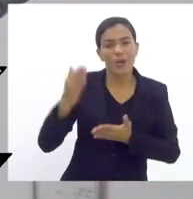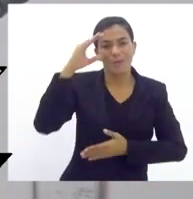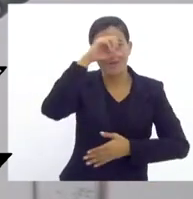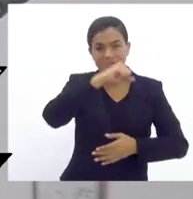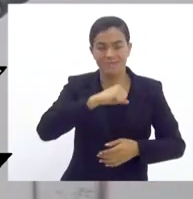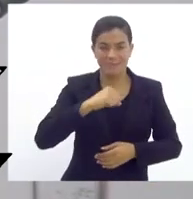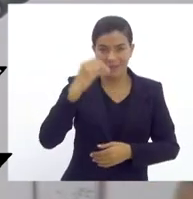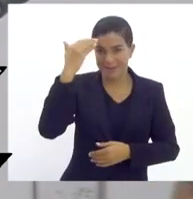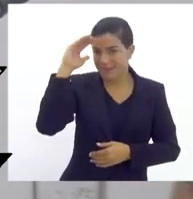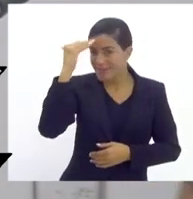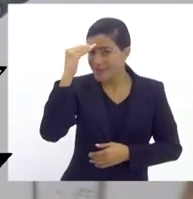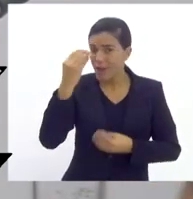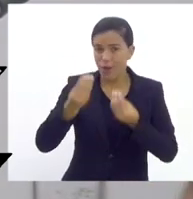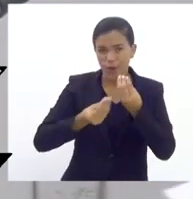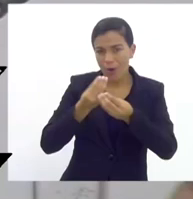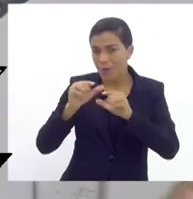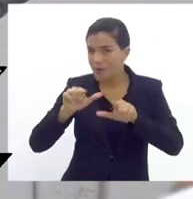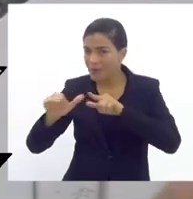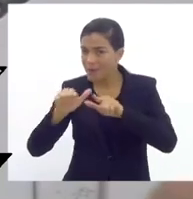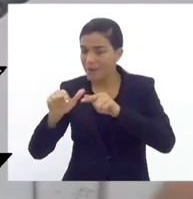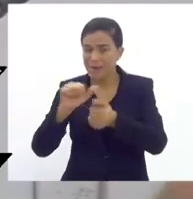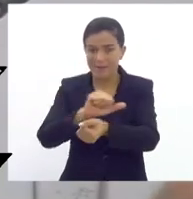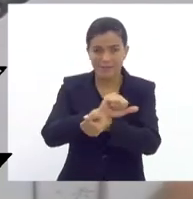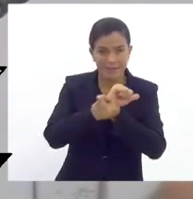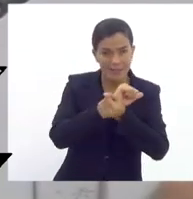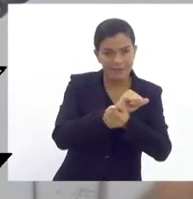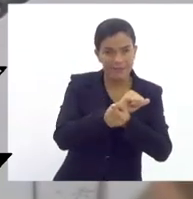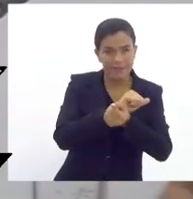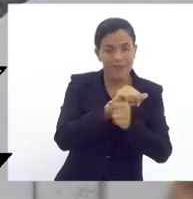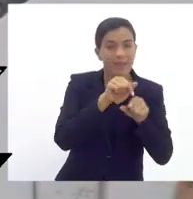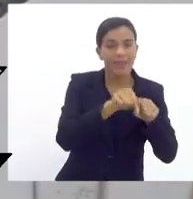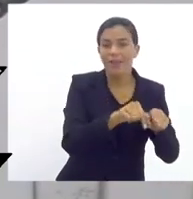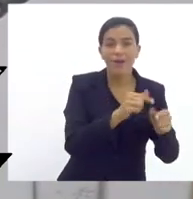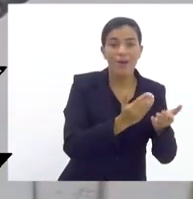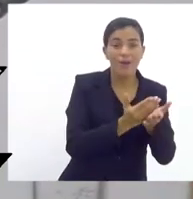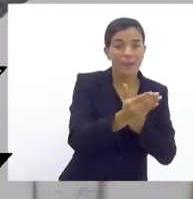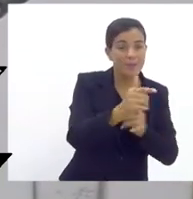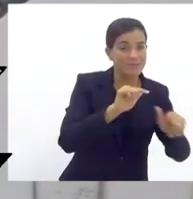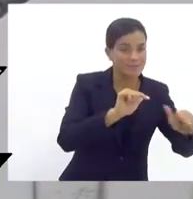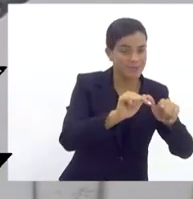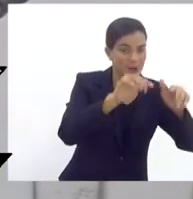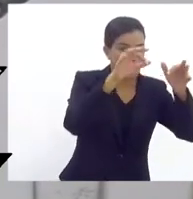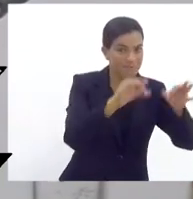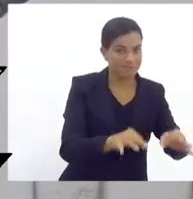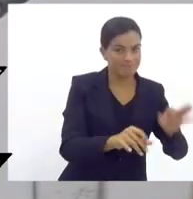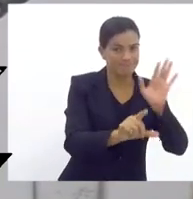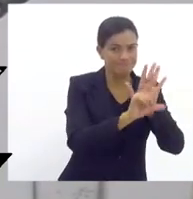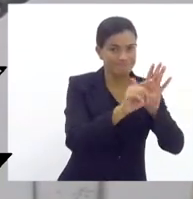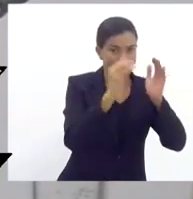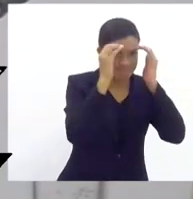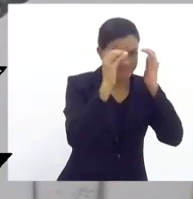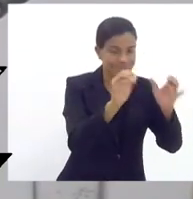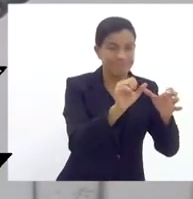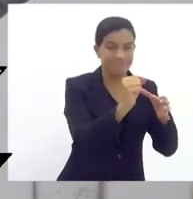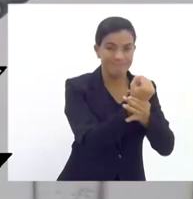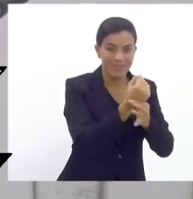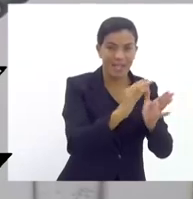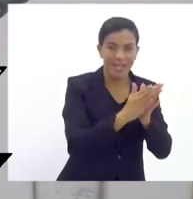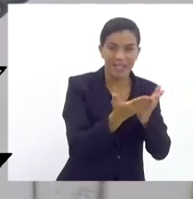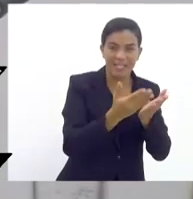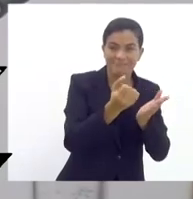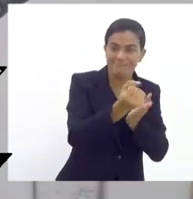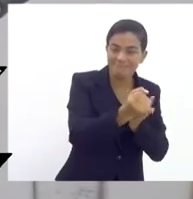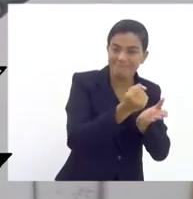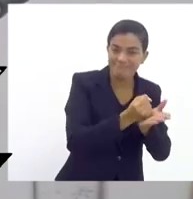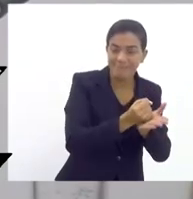onde que começa o trabalho escravo e onde que começar um trabalho legal um carteira assinado